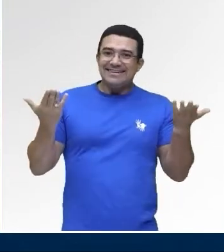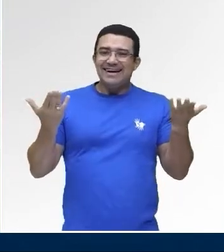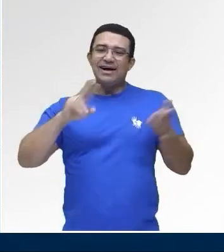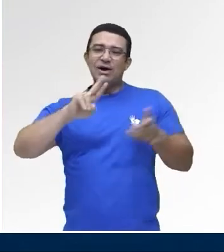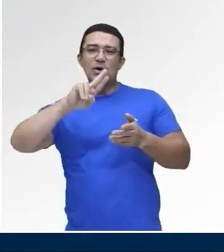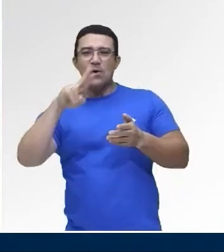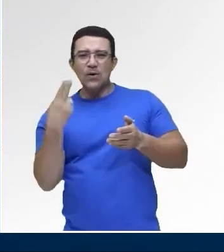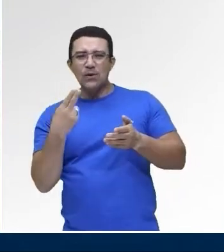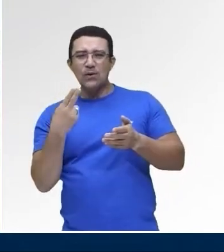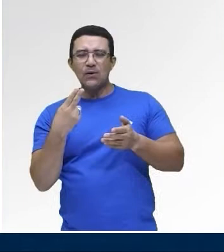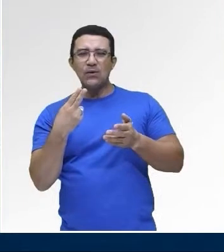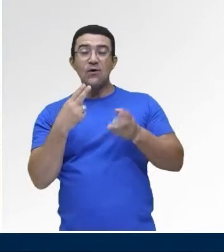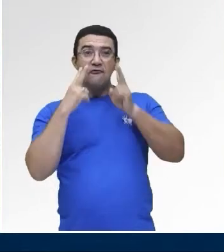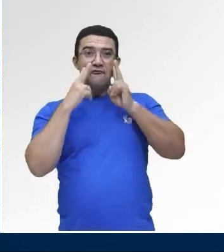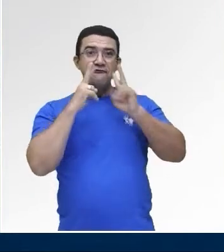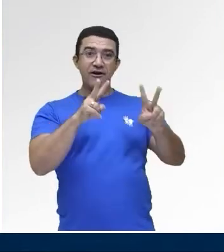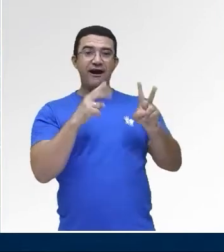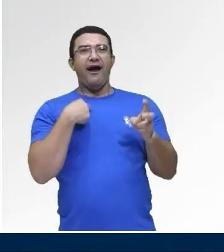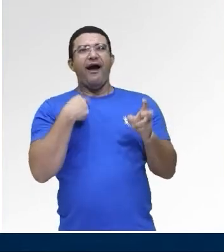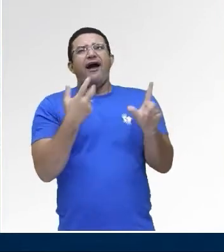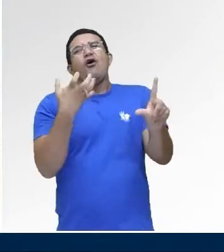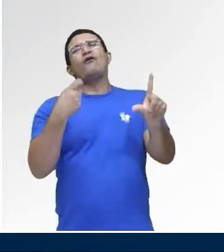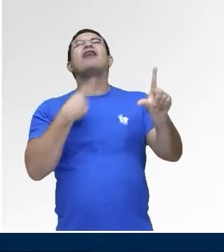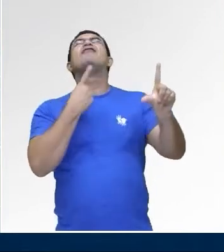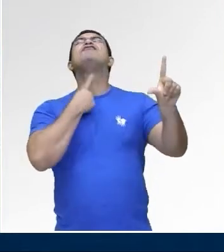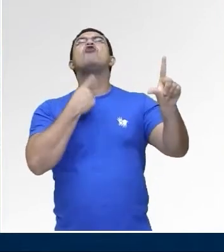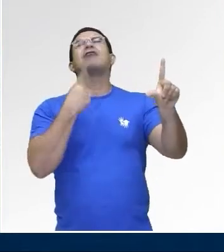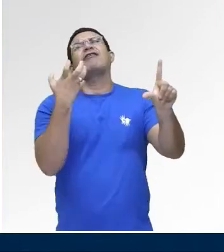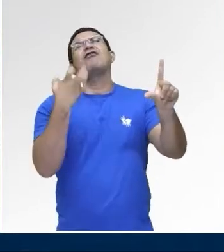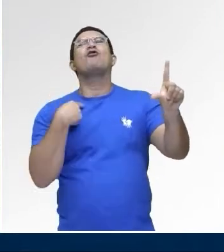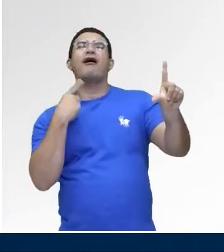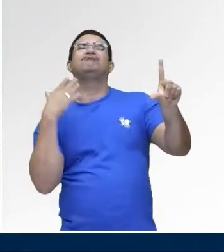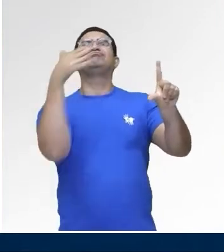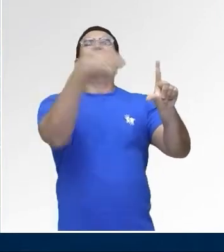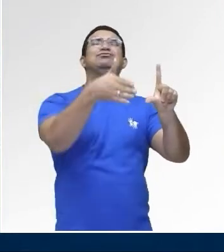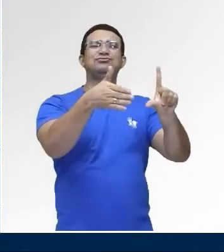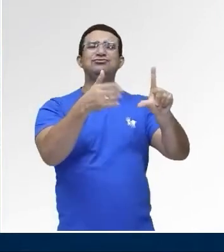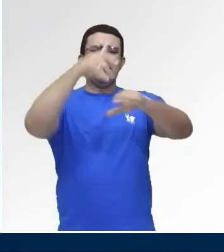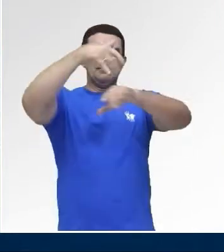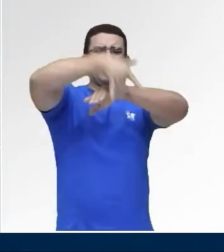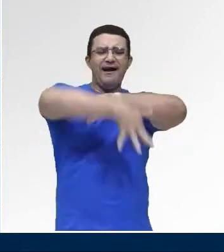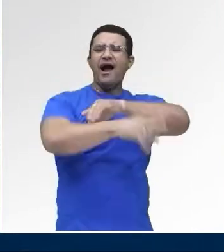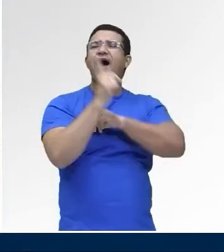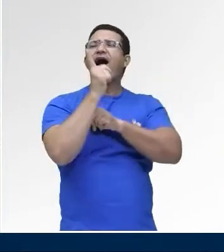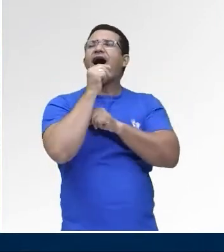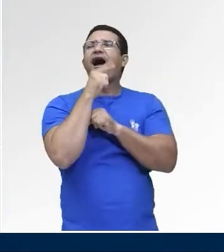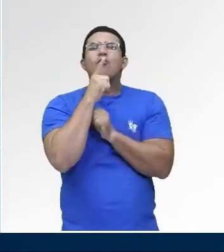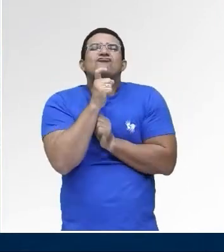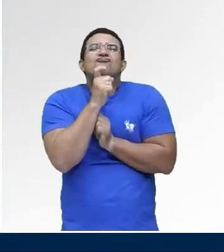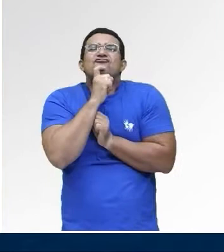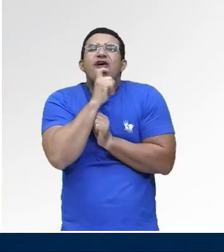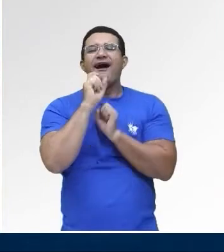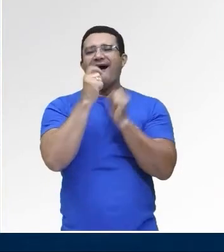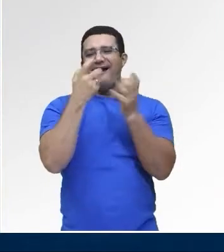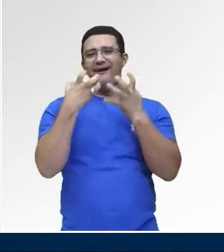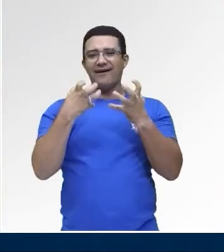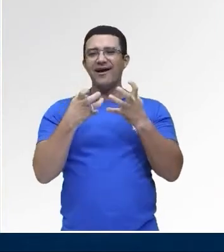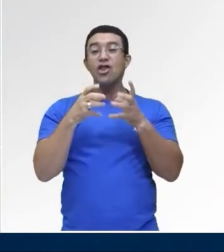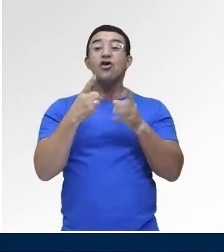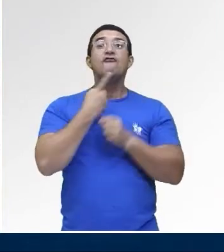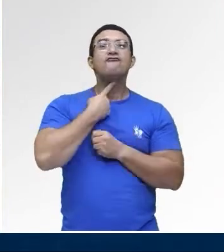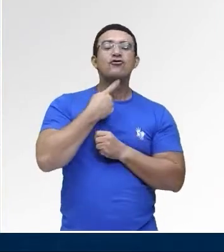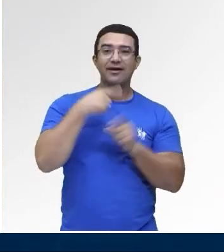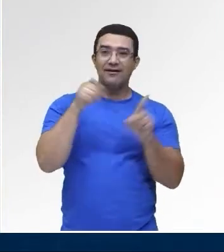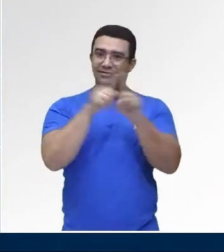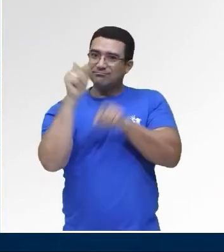de poder querer estar nesse ambiente, mergulhar nessa água, desfrutar da natureza,